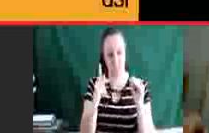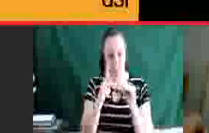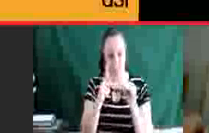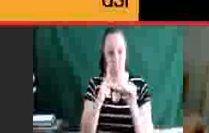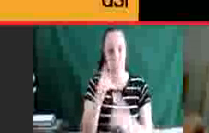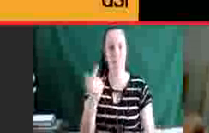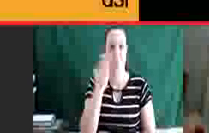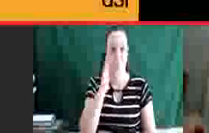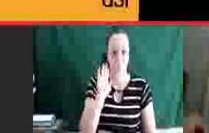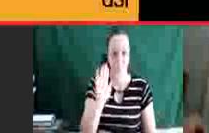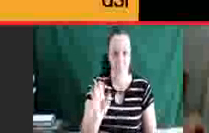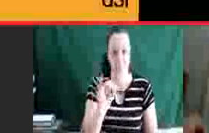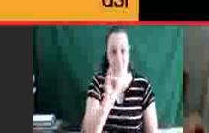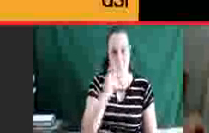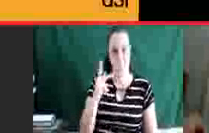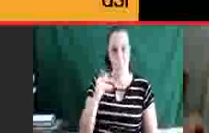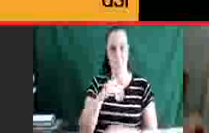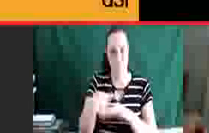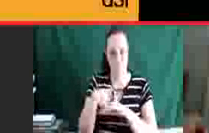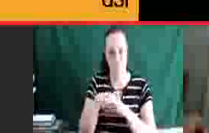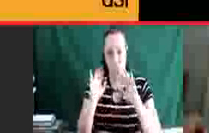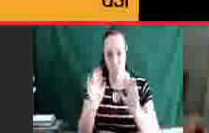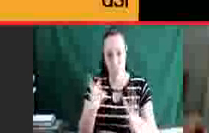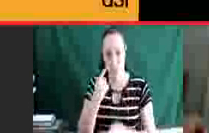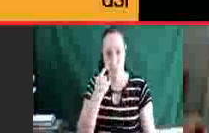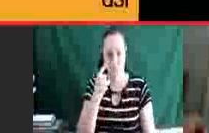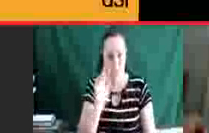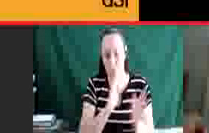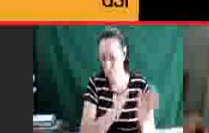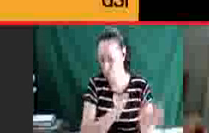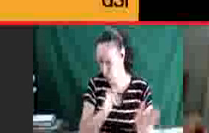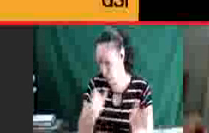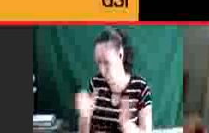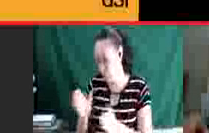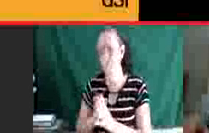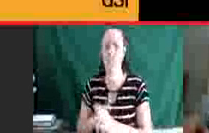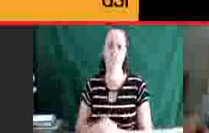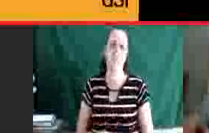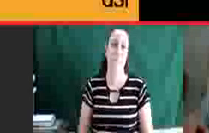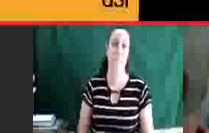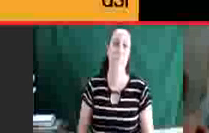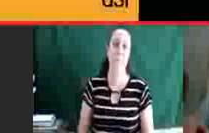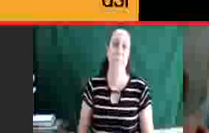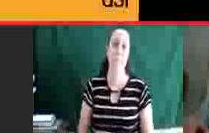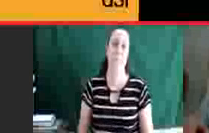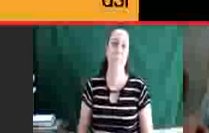www.patricia.bio.br, mas eu conheço o servidor autoritativo do .br. O endereço dele é o